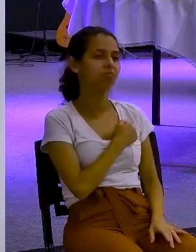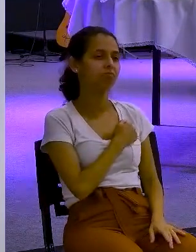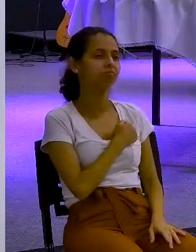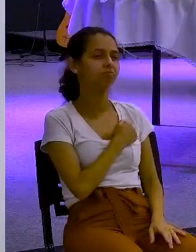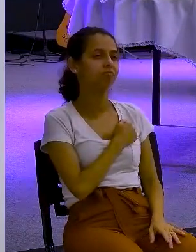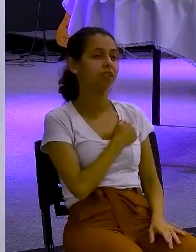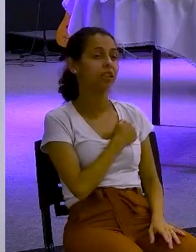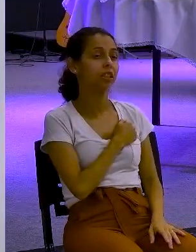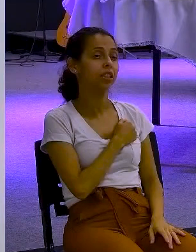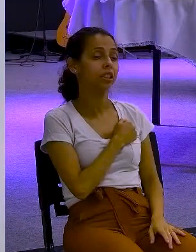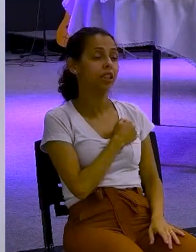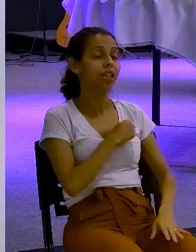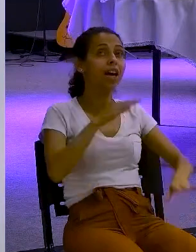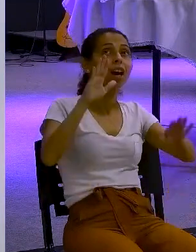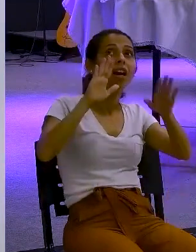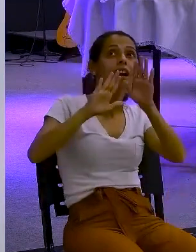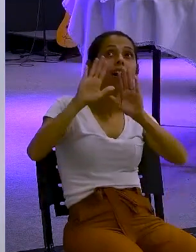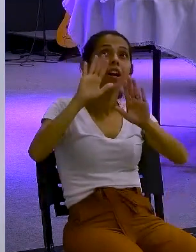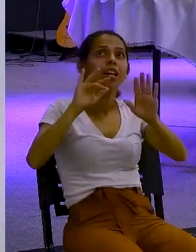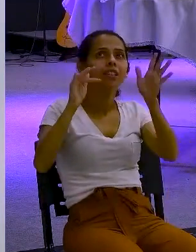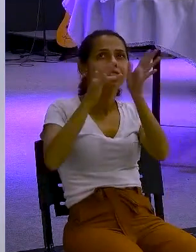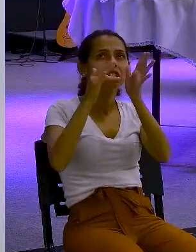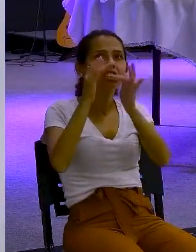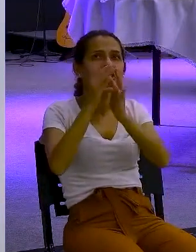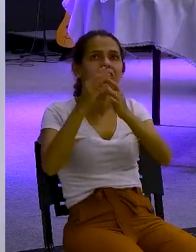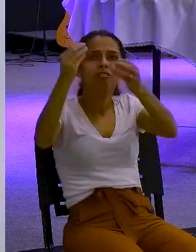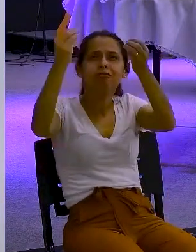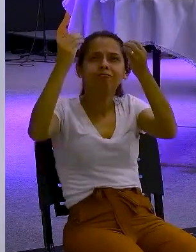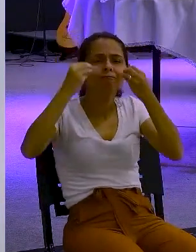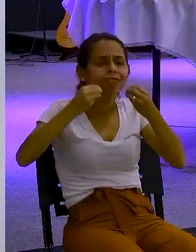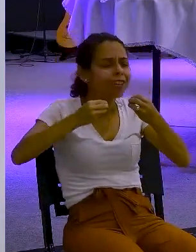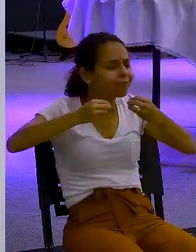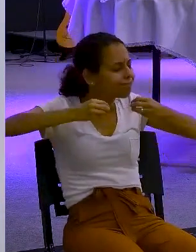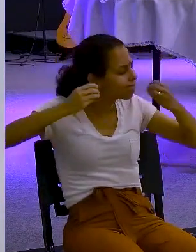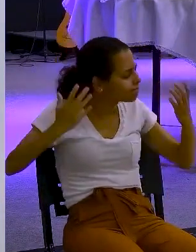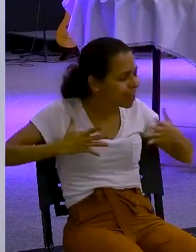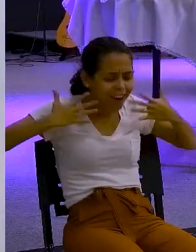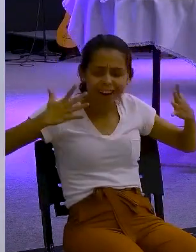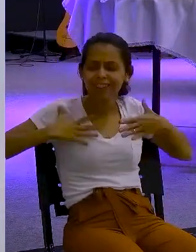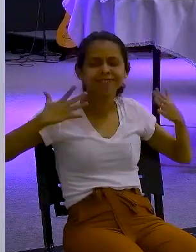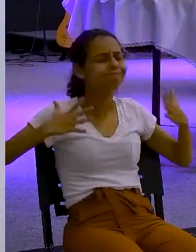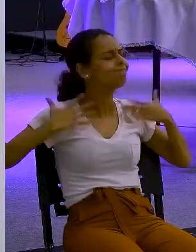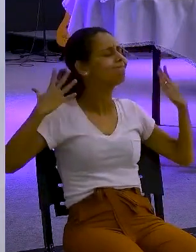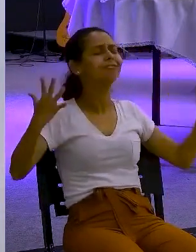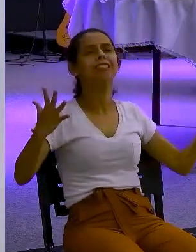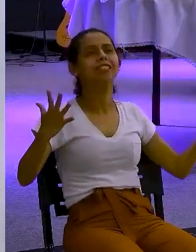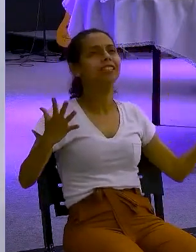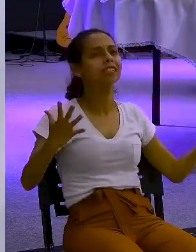de Jesus traz grande alegria para nós.